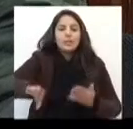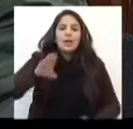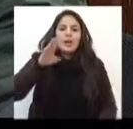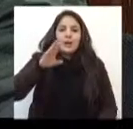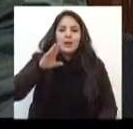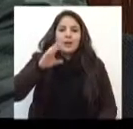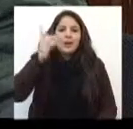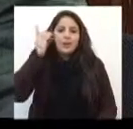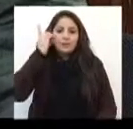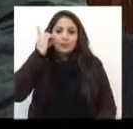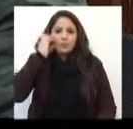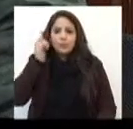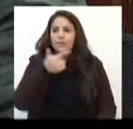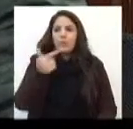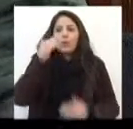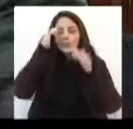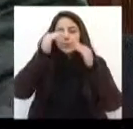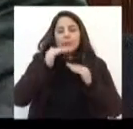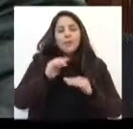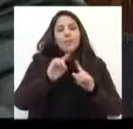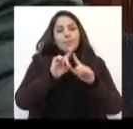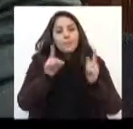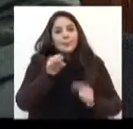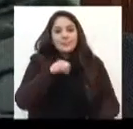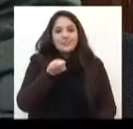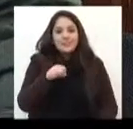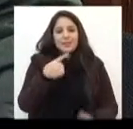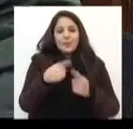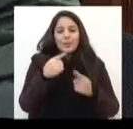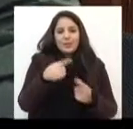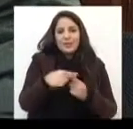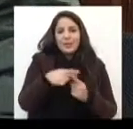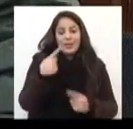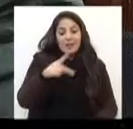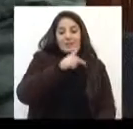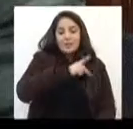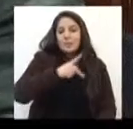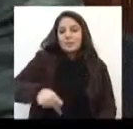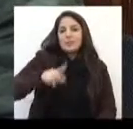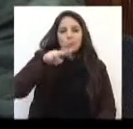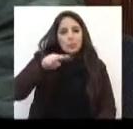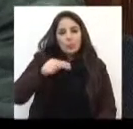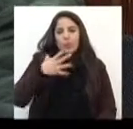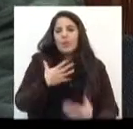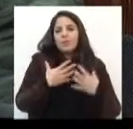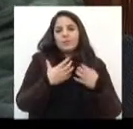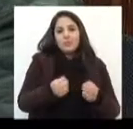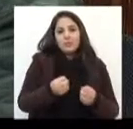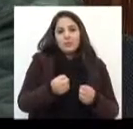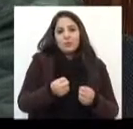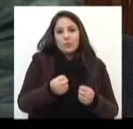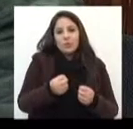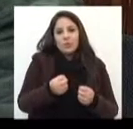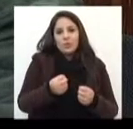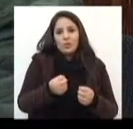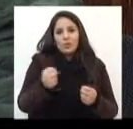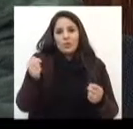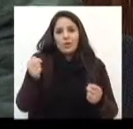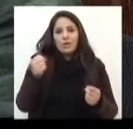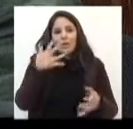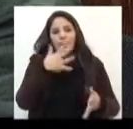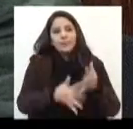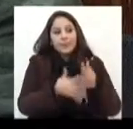era desonesta, mas sim porque essa presidente não aceitou em momento nenhum interferir nas ações de investigação do